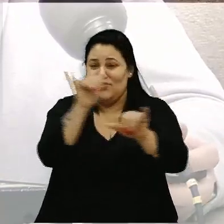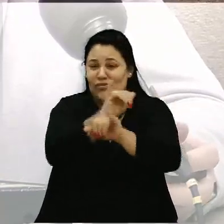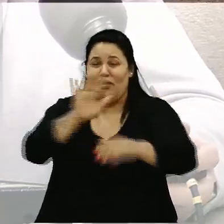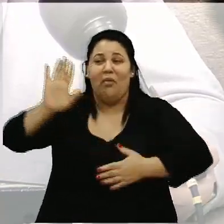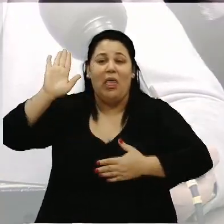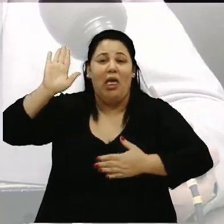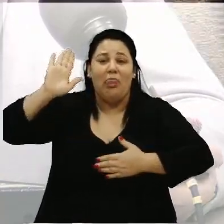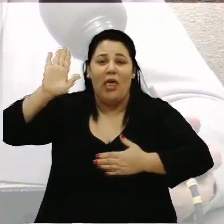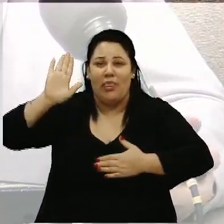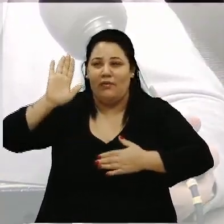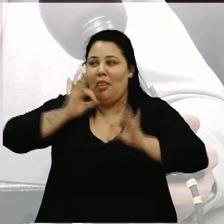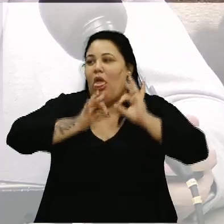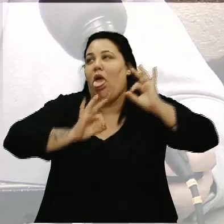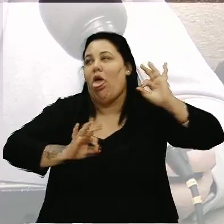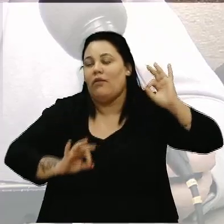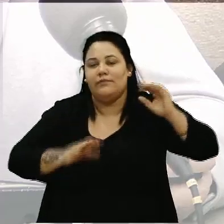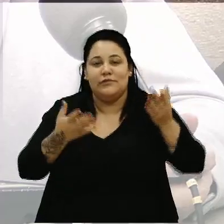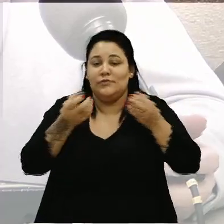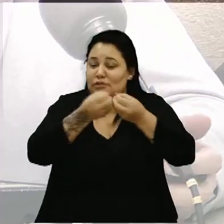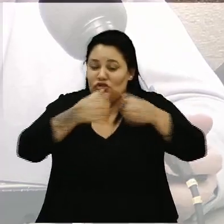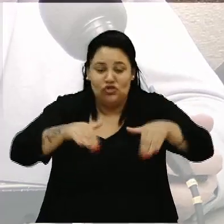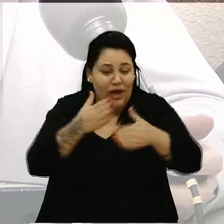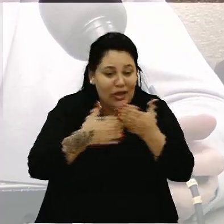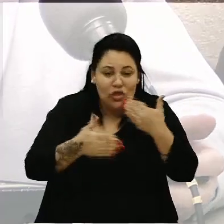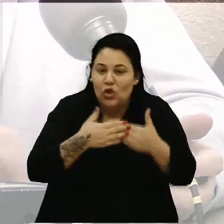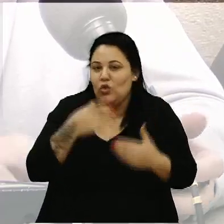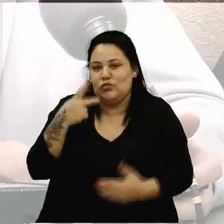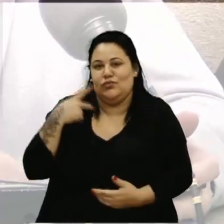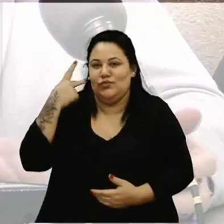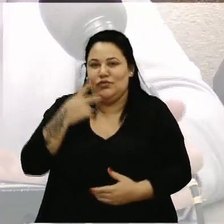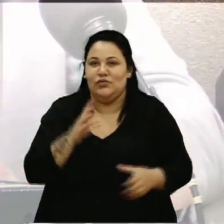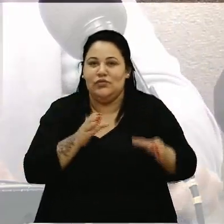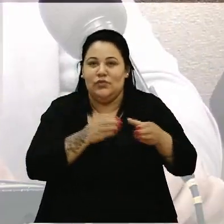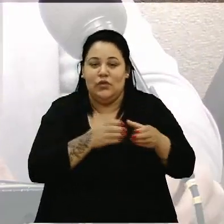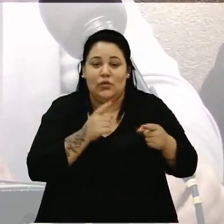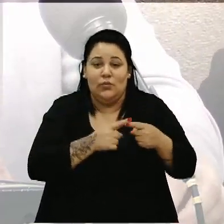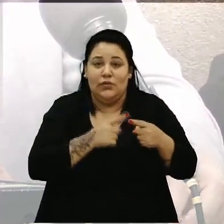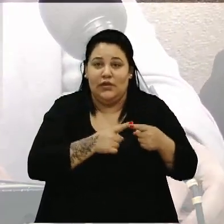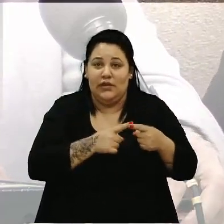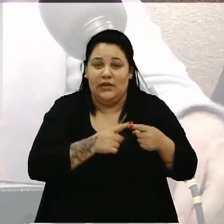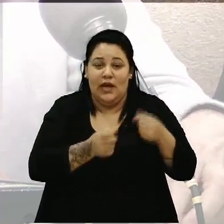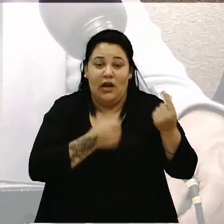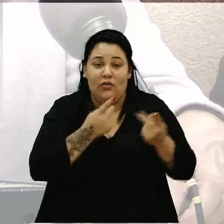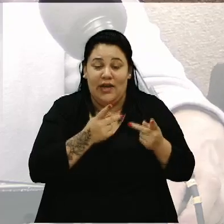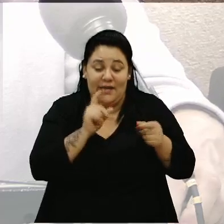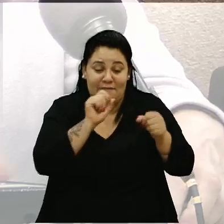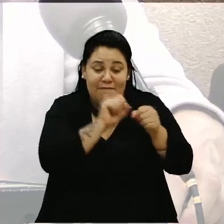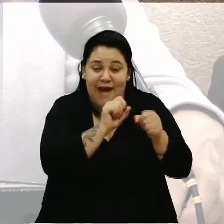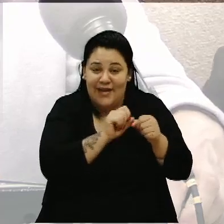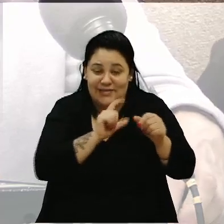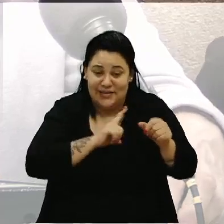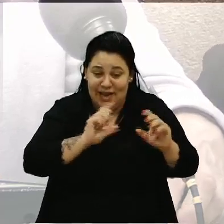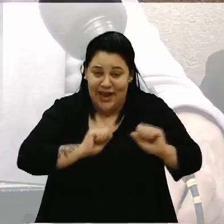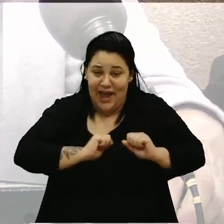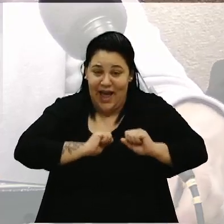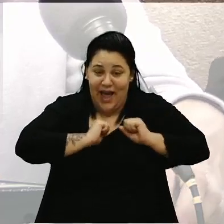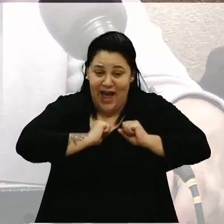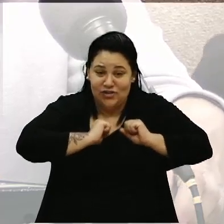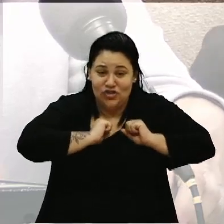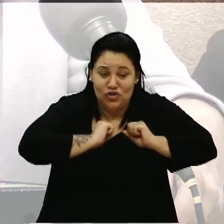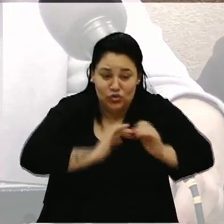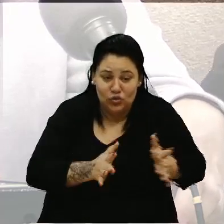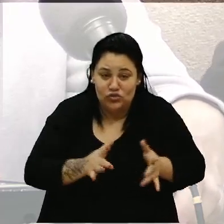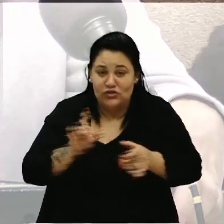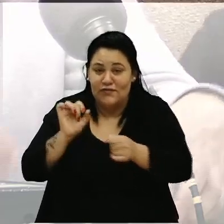isso que queima toda a classe política. Quando alguém vai lá e faz, ou se dispõe a fazer, é uma coisa. Agora,